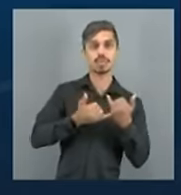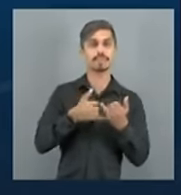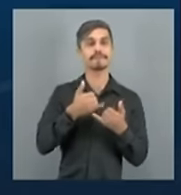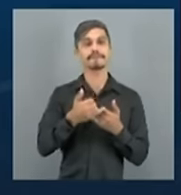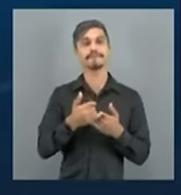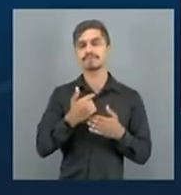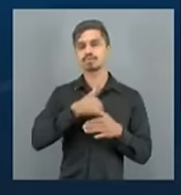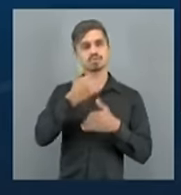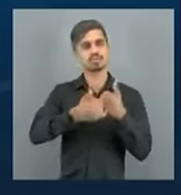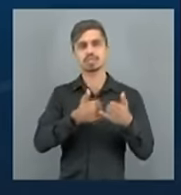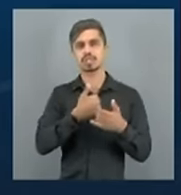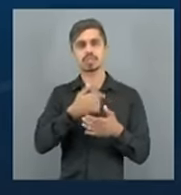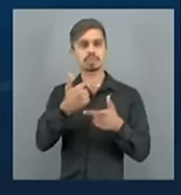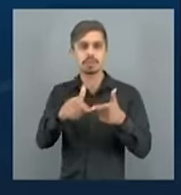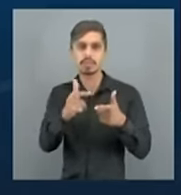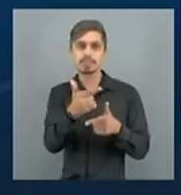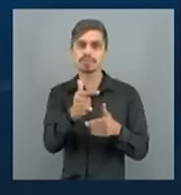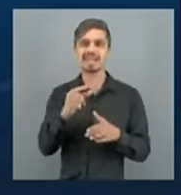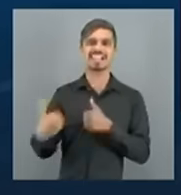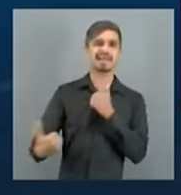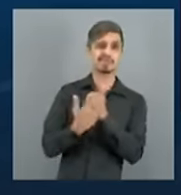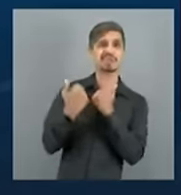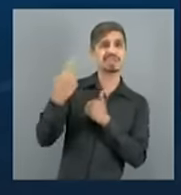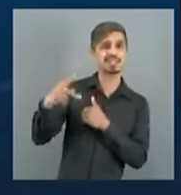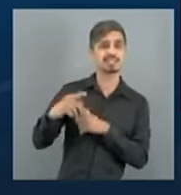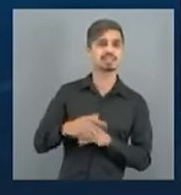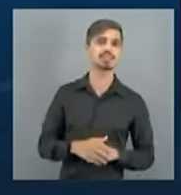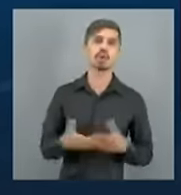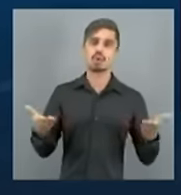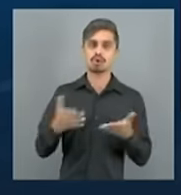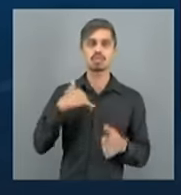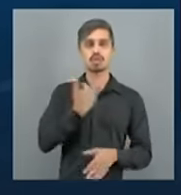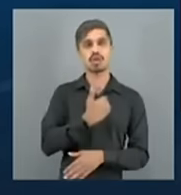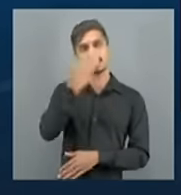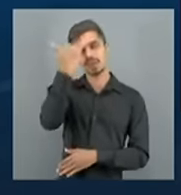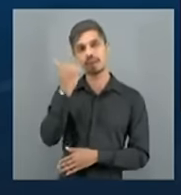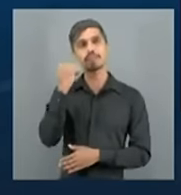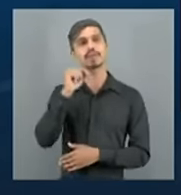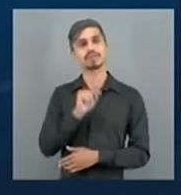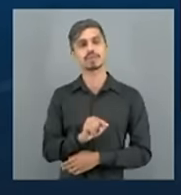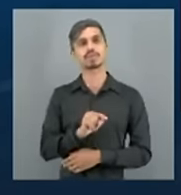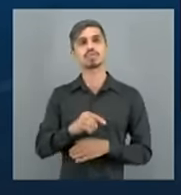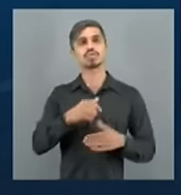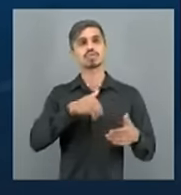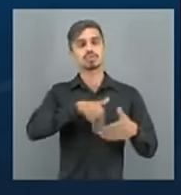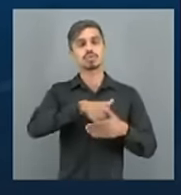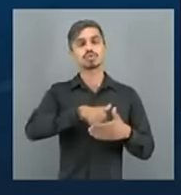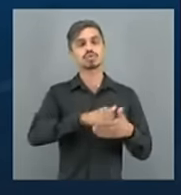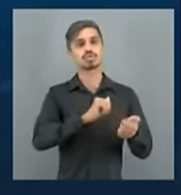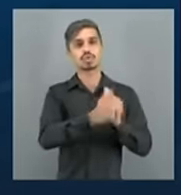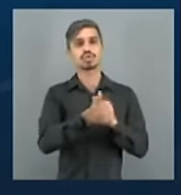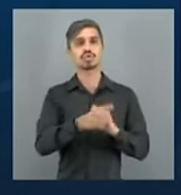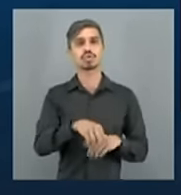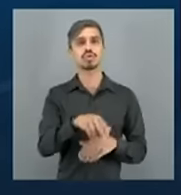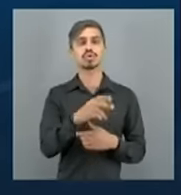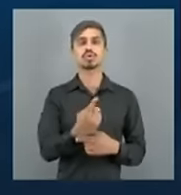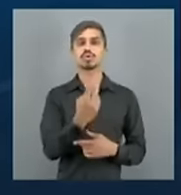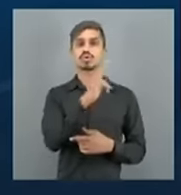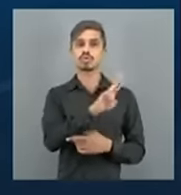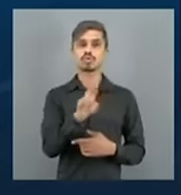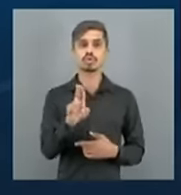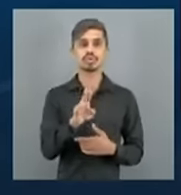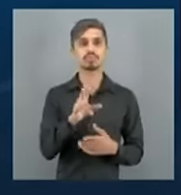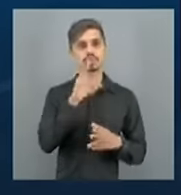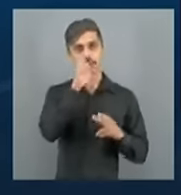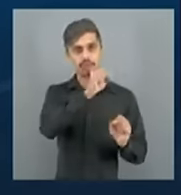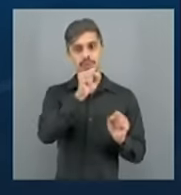problema nenhum, com o apoio dele, entende? E hoje a gente sabe que hoje no futebol, candangão, um dono só, que ele é muito